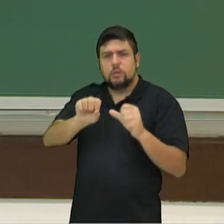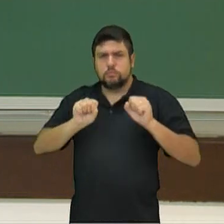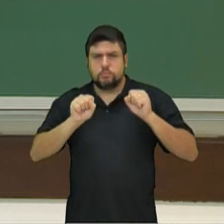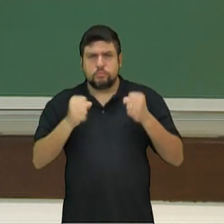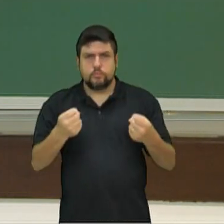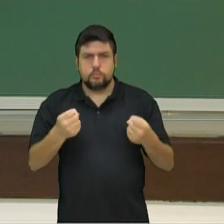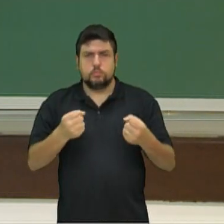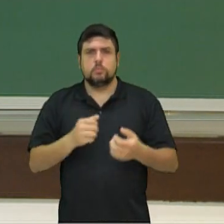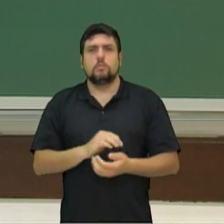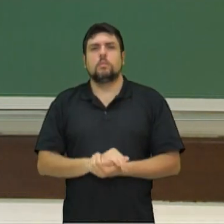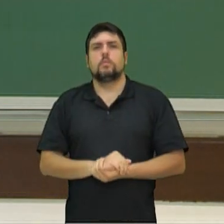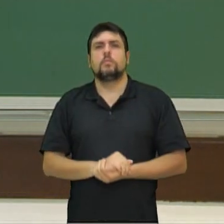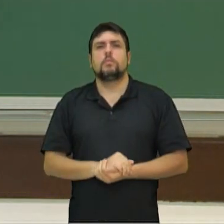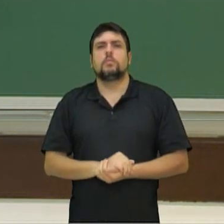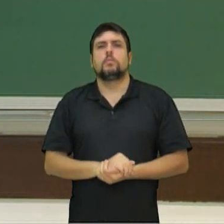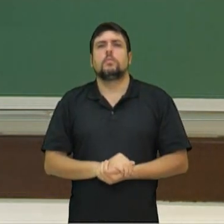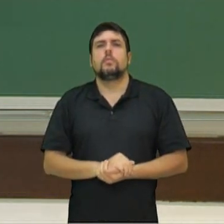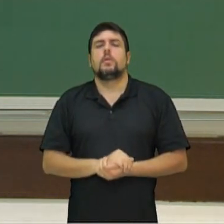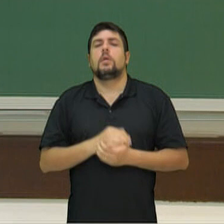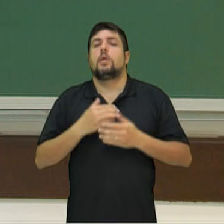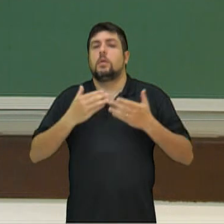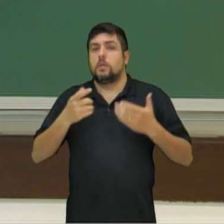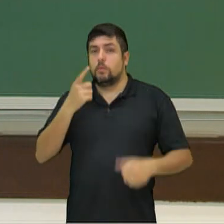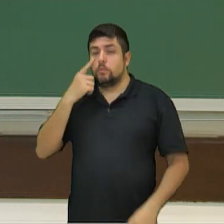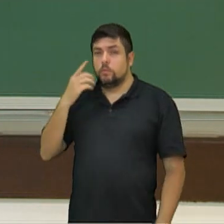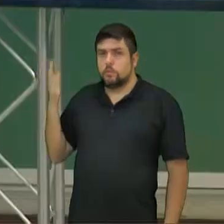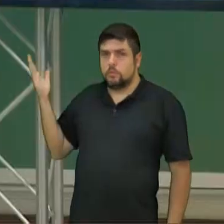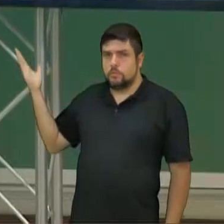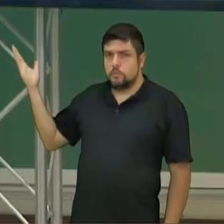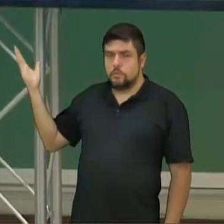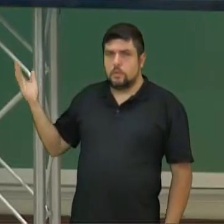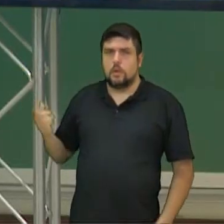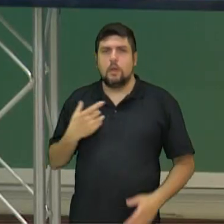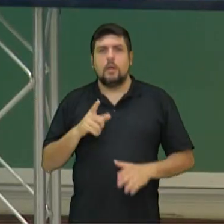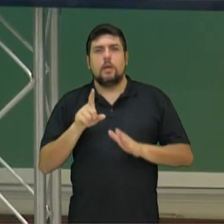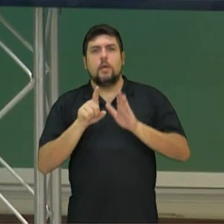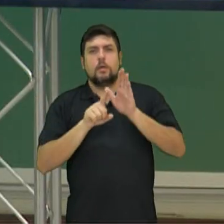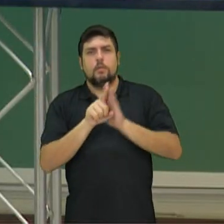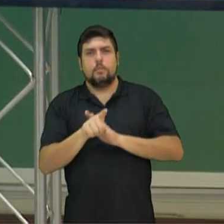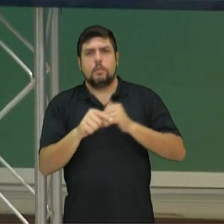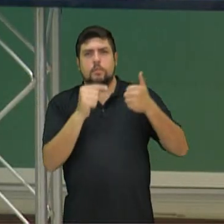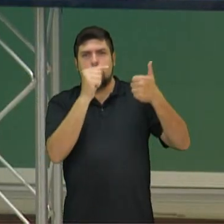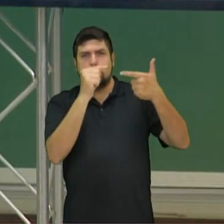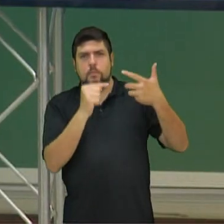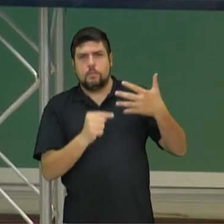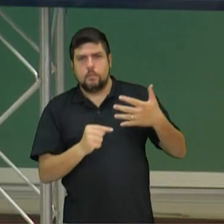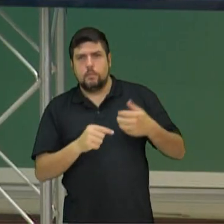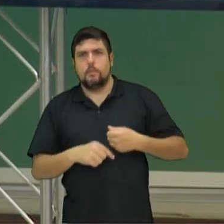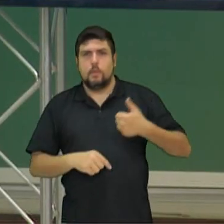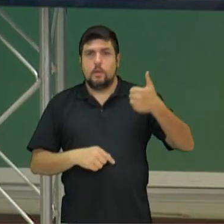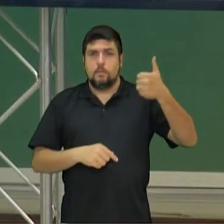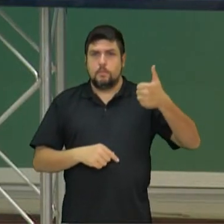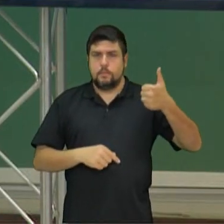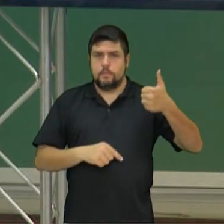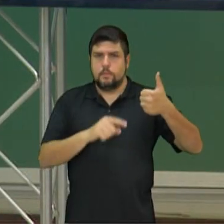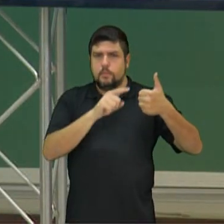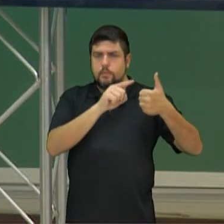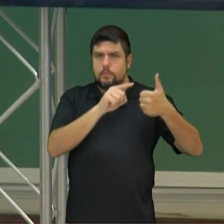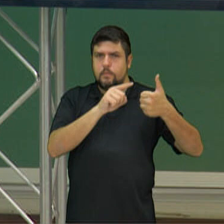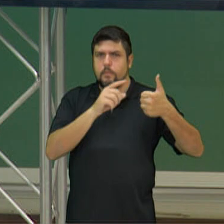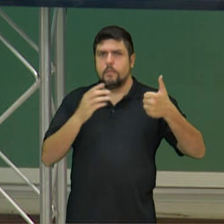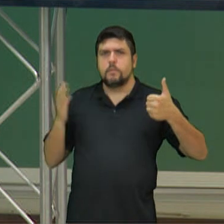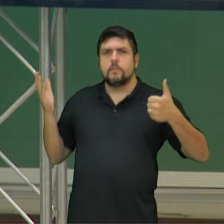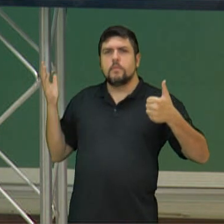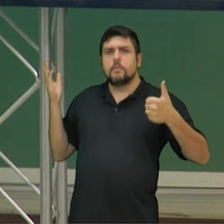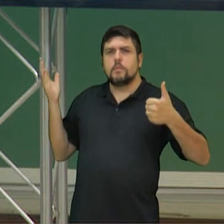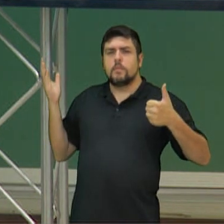está querendo dizer. Então, vamos ver aqui, olha, as nossas perguntas aqui. Number 1. What made Derek